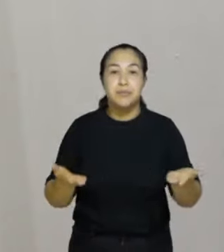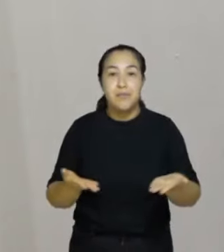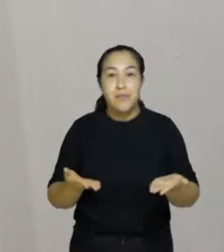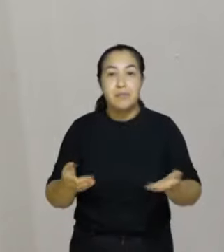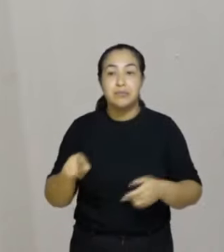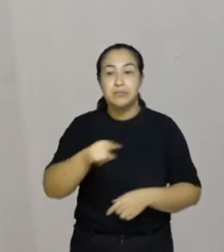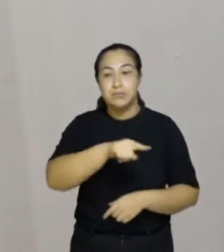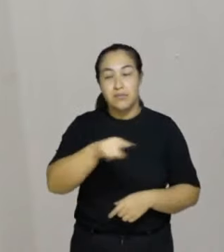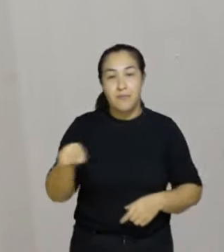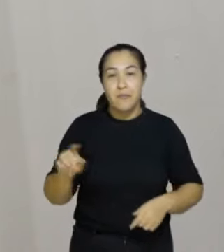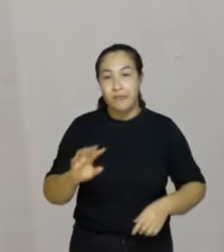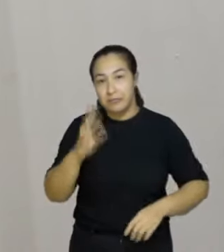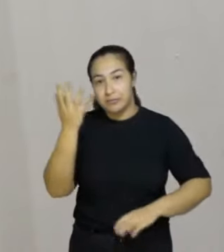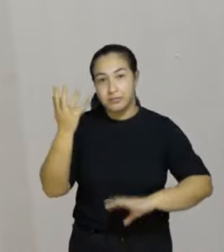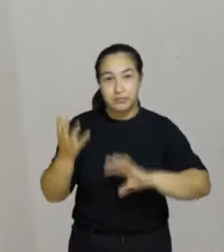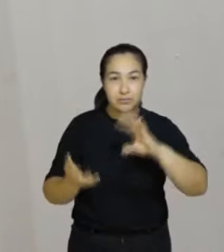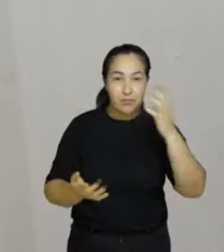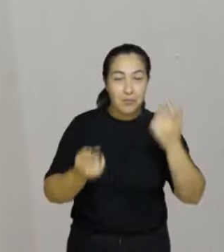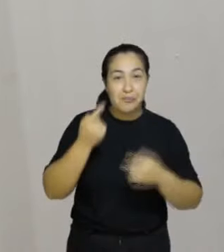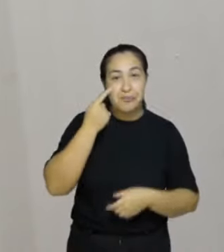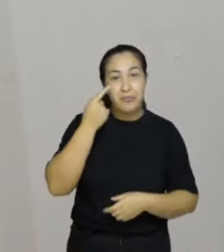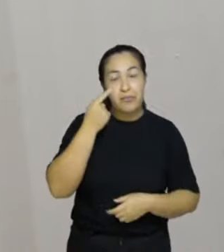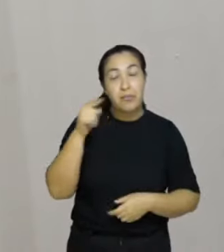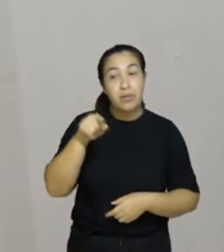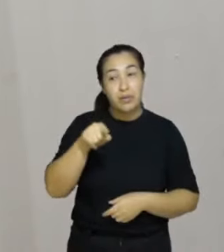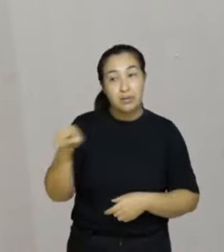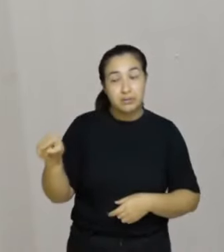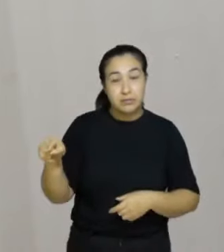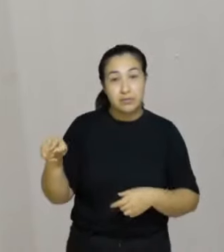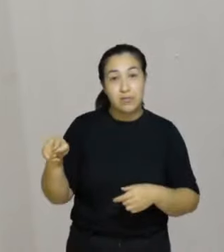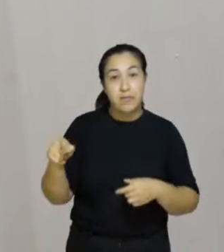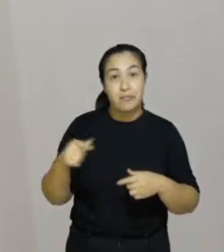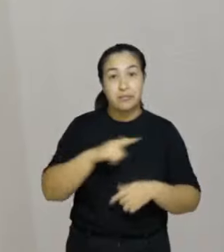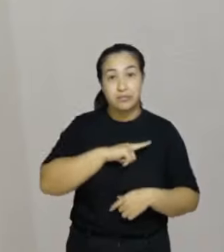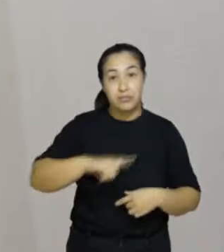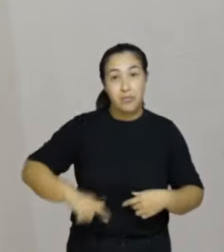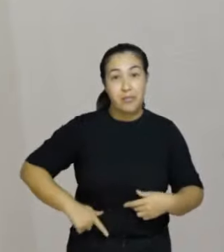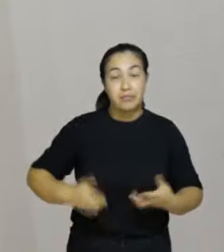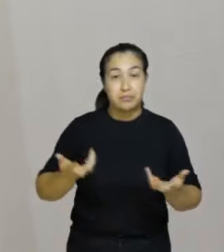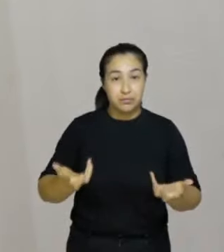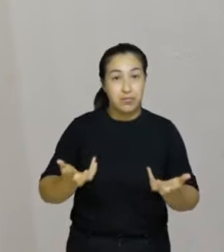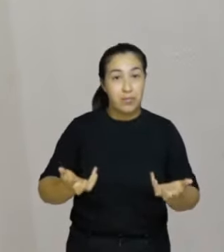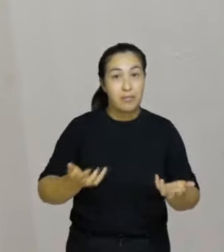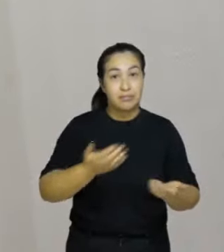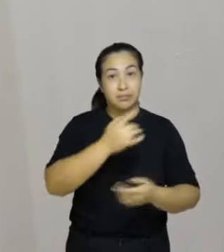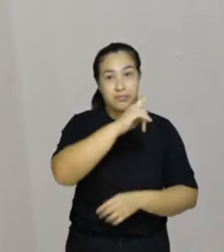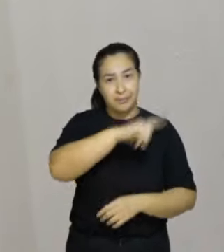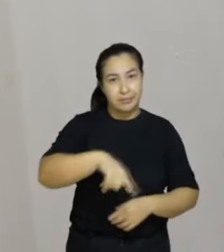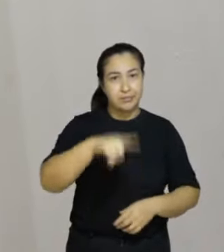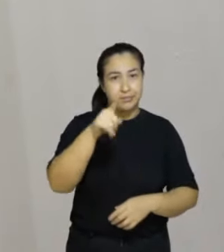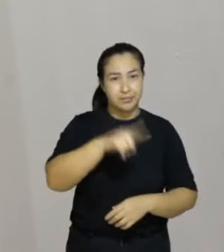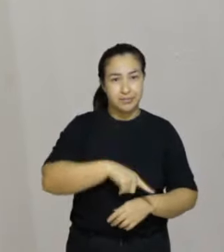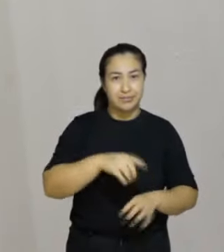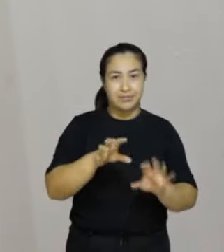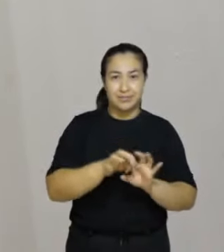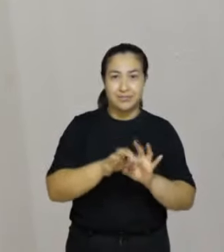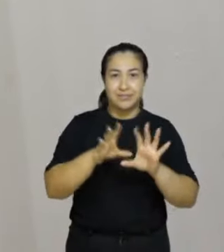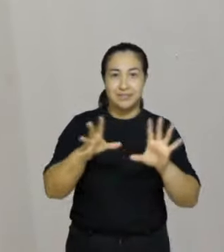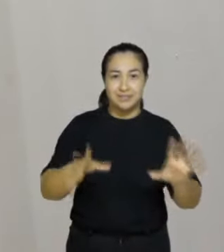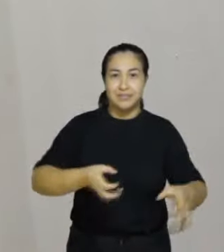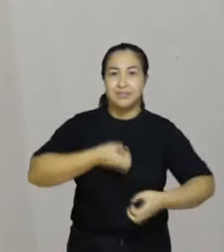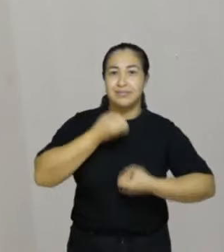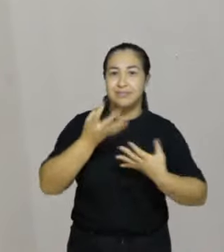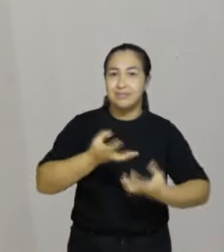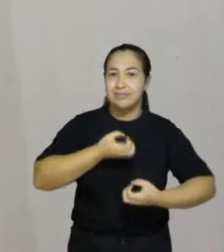estes casos expliquem tanto empenho do governo em acabar com a liberdade de expressão no Brasil. Existem políticos que querem